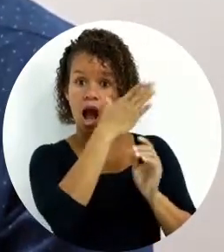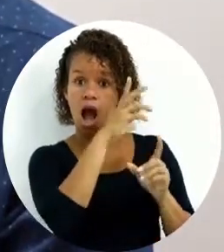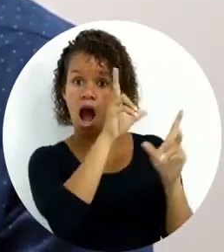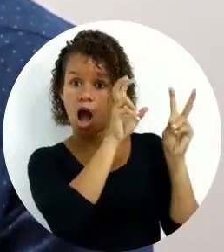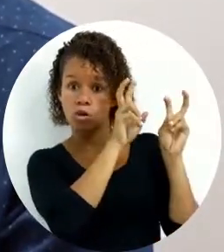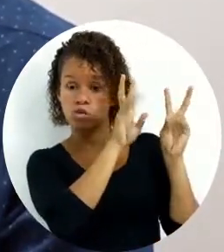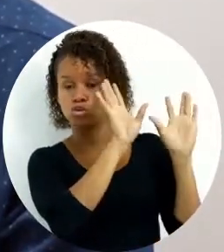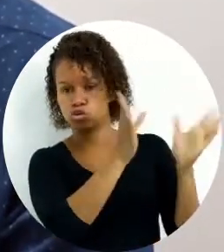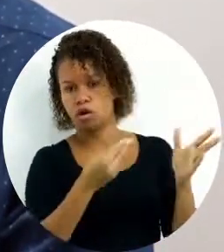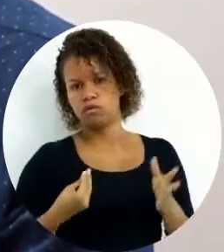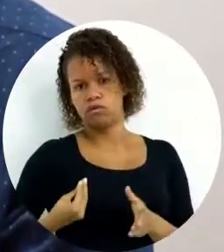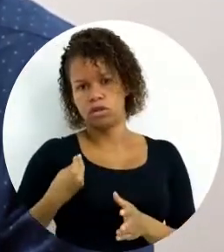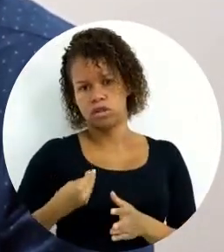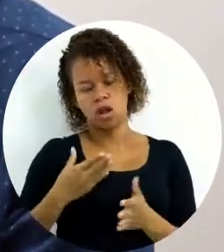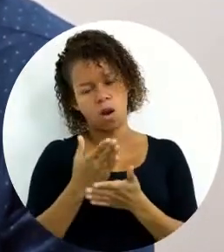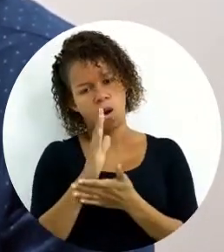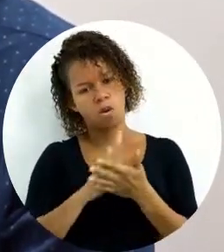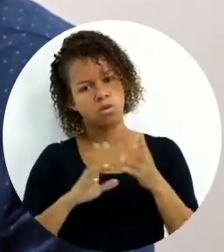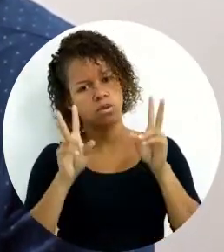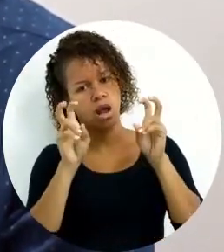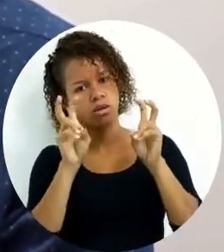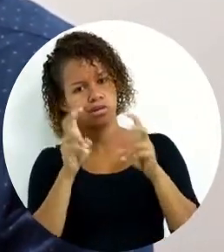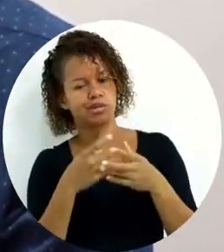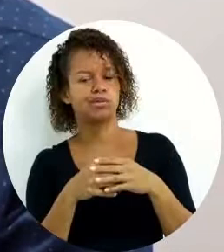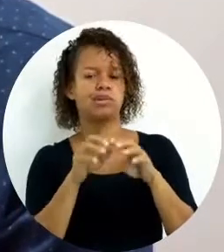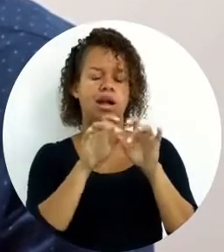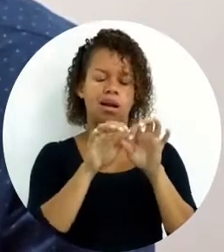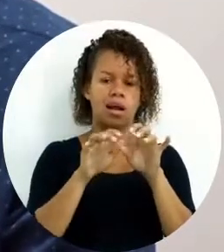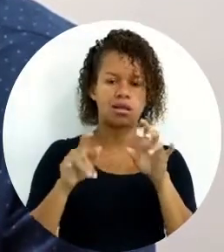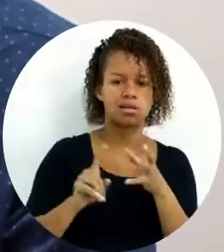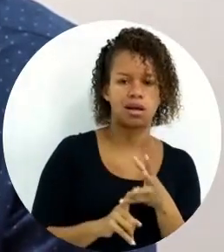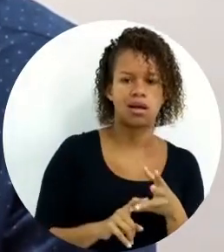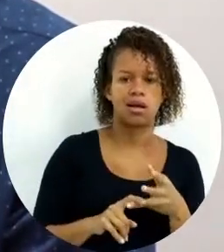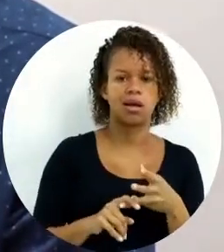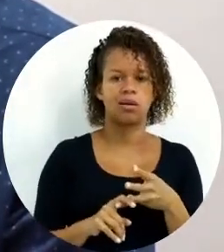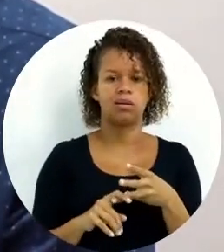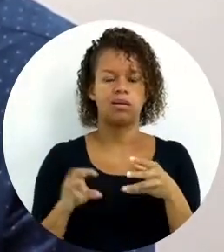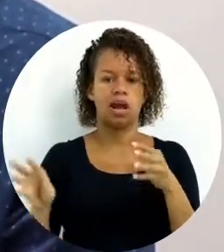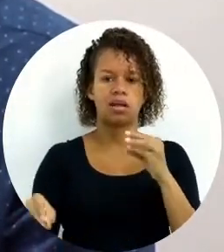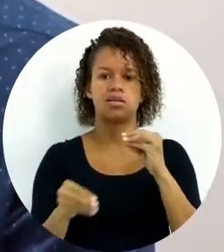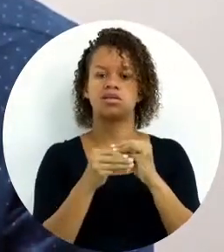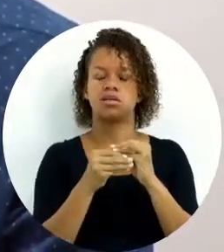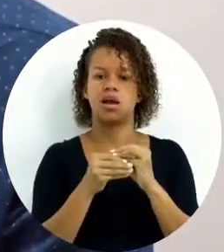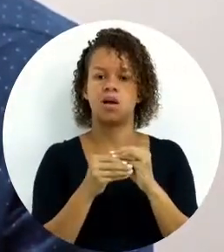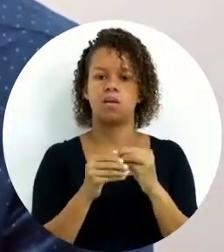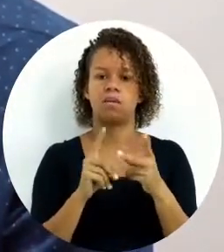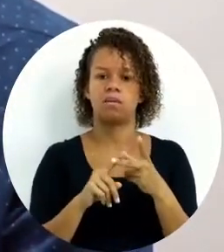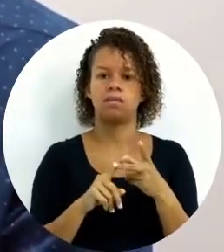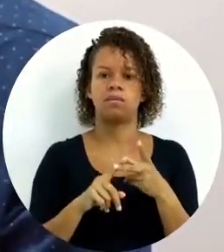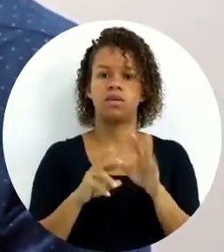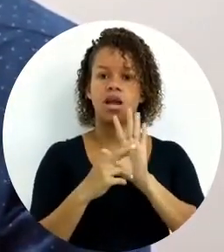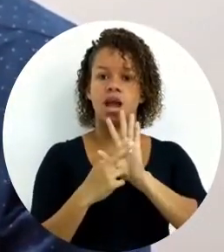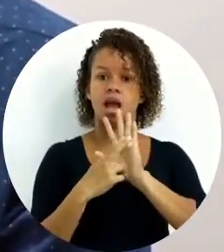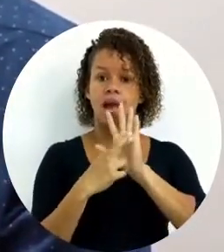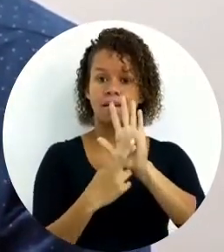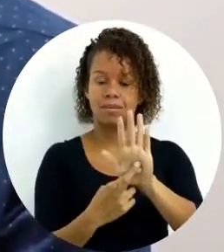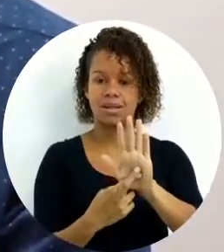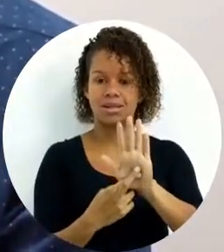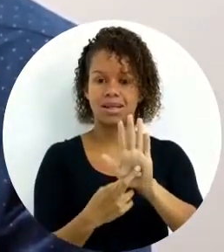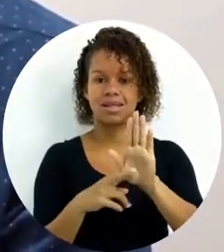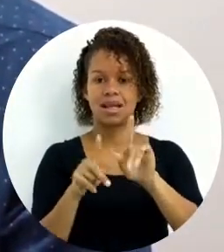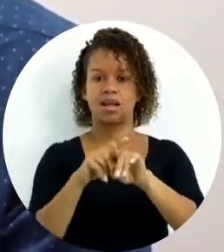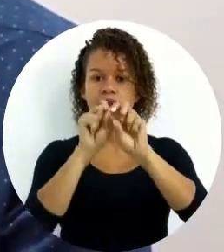já vivenciaram alguns assuntos, por exemplo, de catalogação, de indexação, de representação